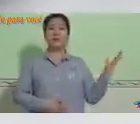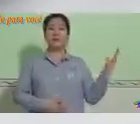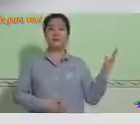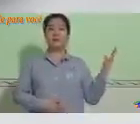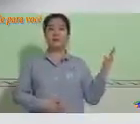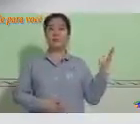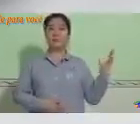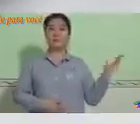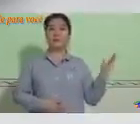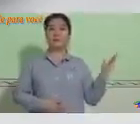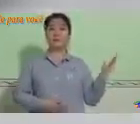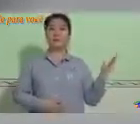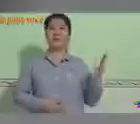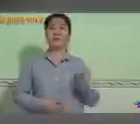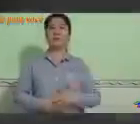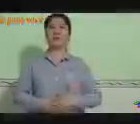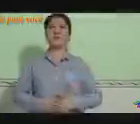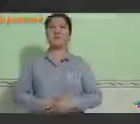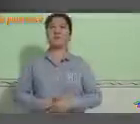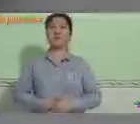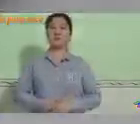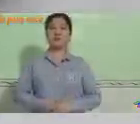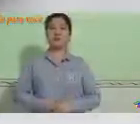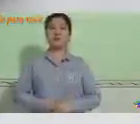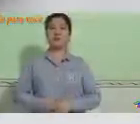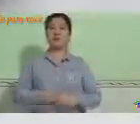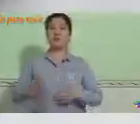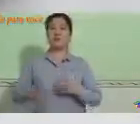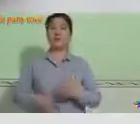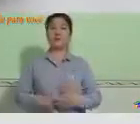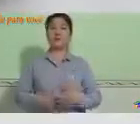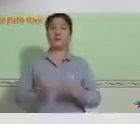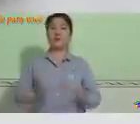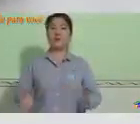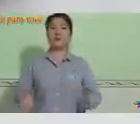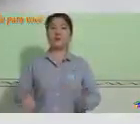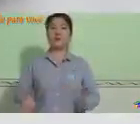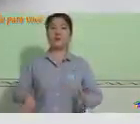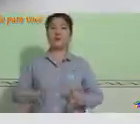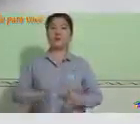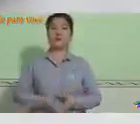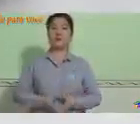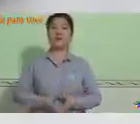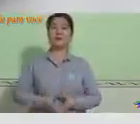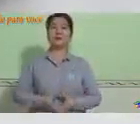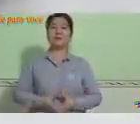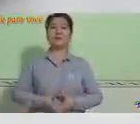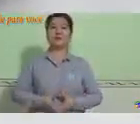realizada, devendo descartar a maçã mãe inicial e alimentar até que seja atingida a consistência esperada.